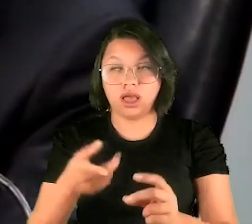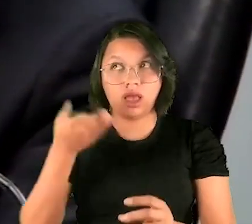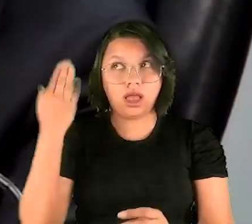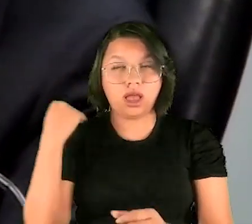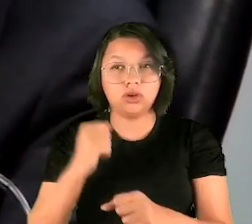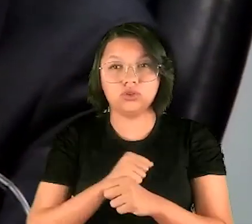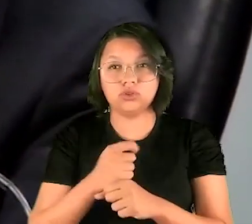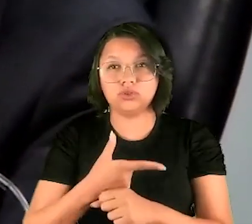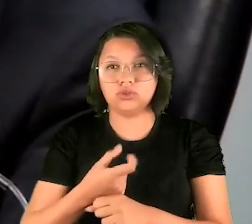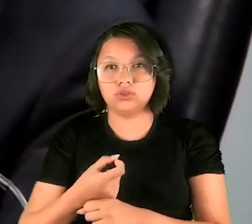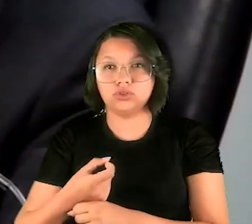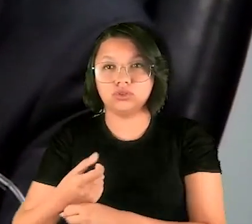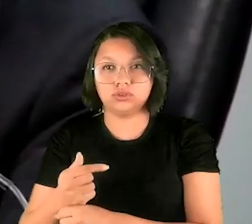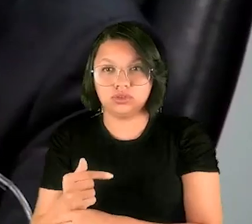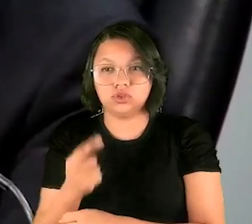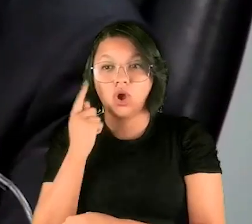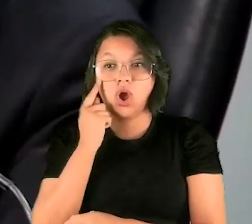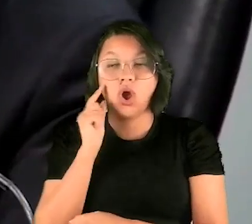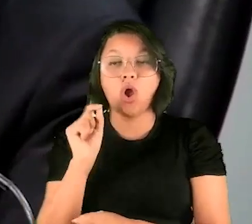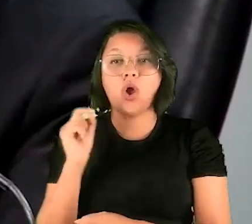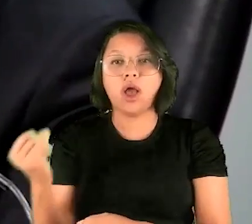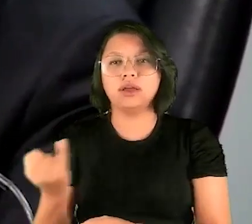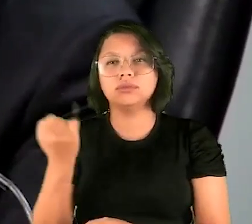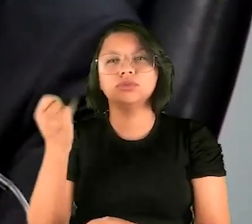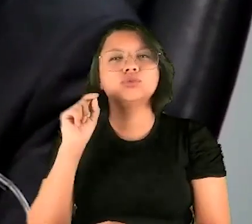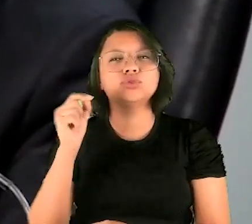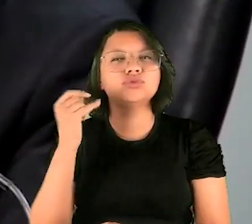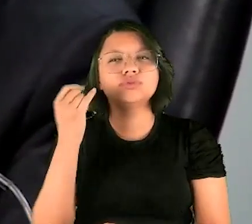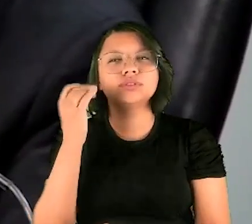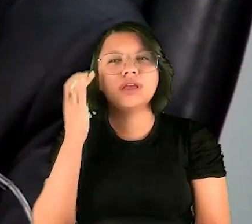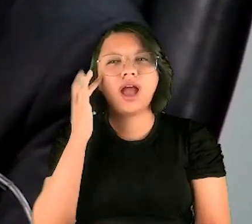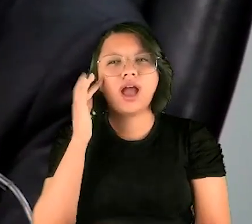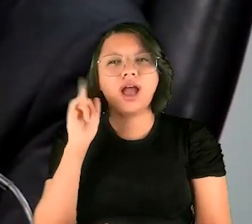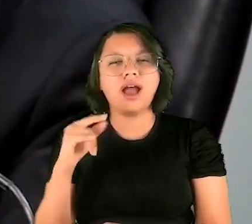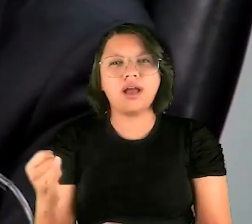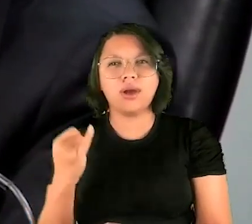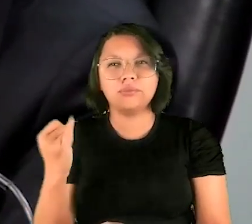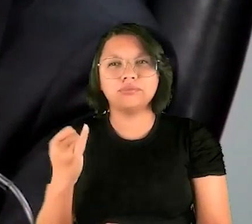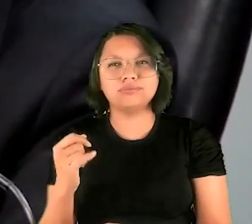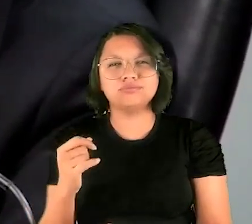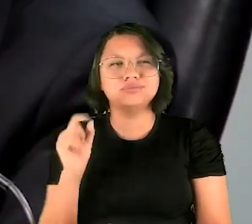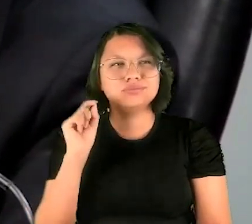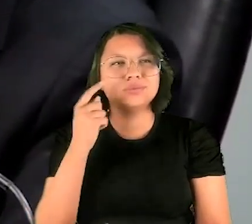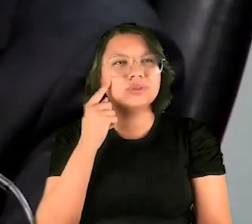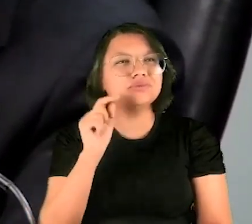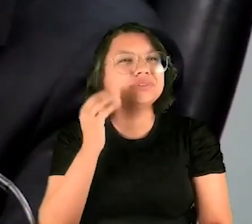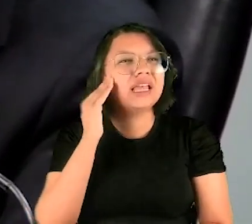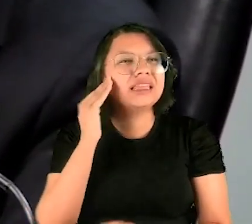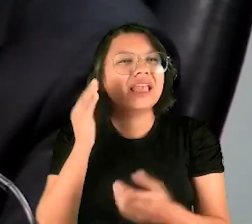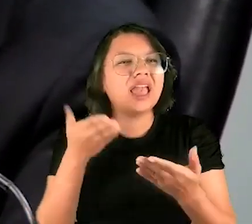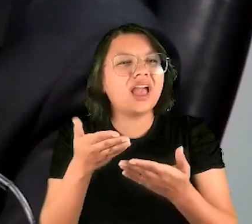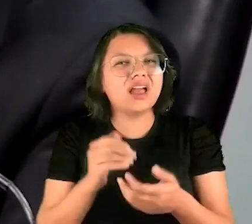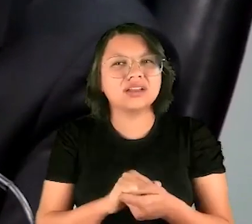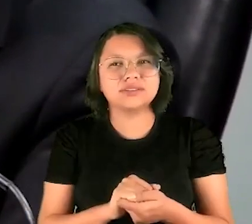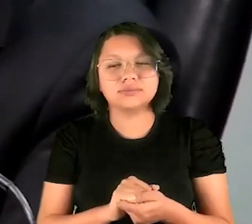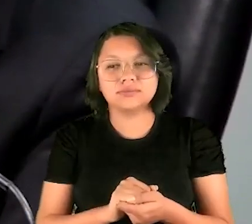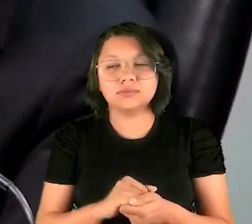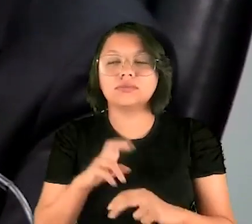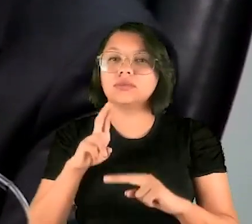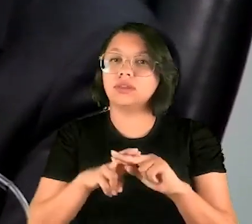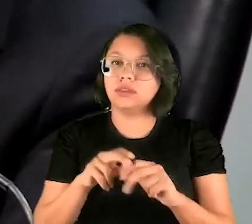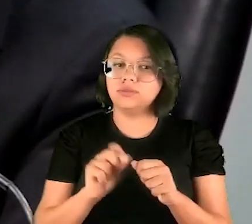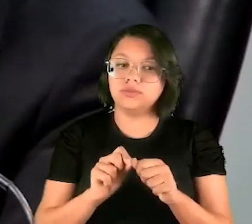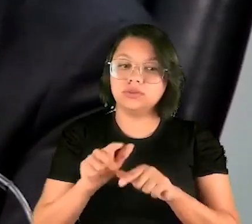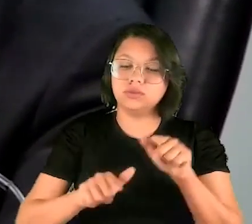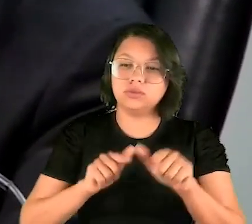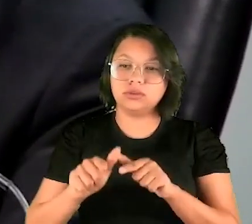2007, né? Olha para mim o que é relevante aqui, o que você acha que é relevante, o que faz sentido. Aí nós sentamos, fizemos um